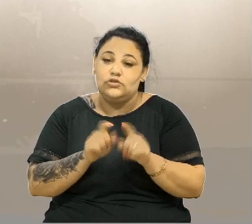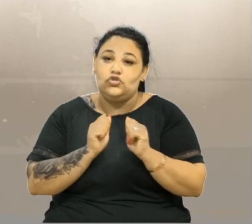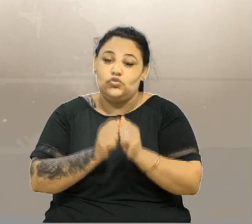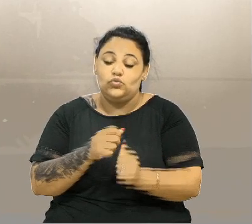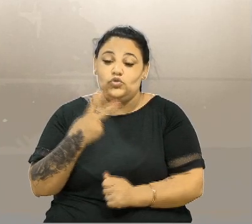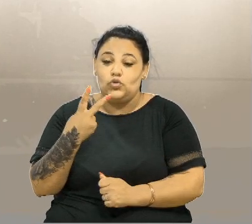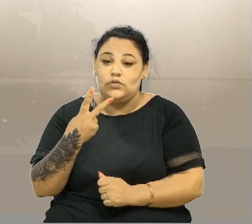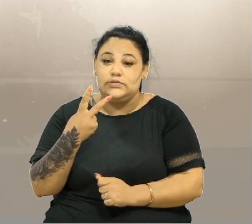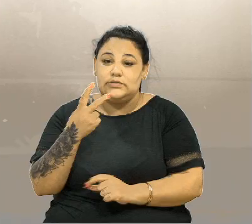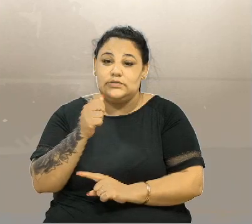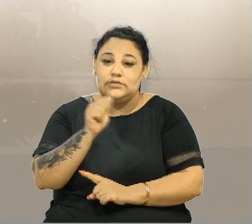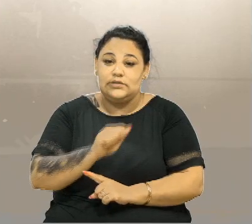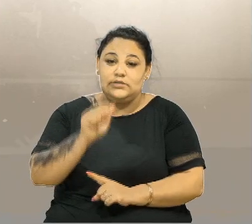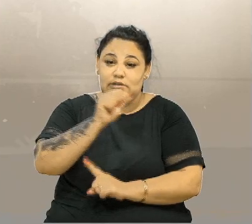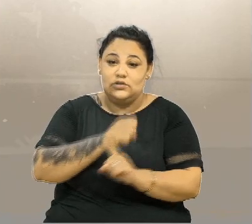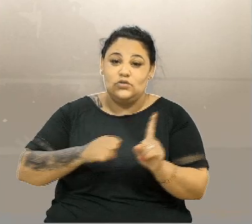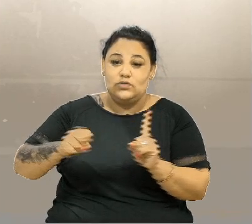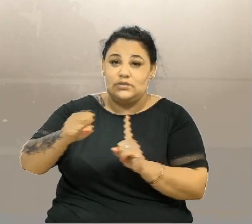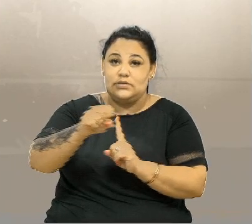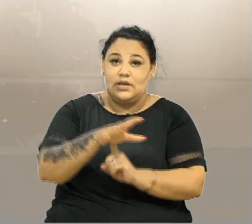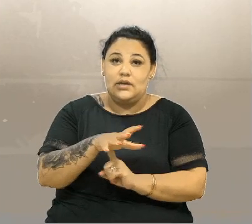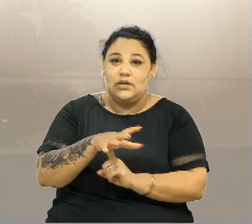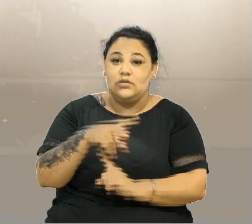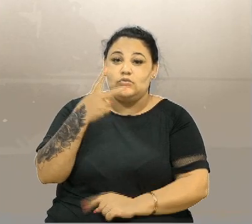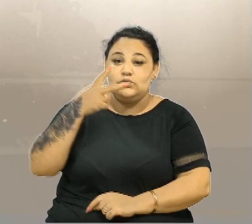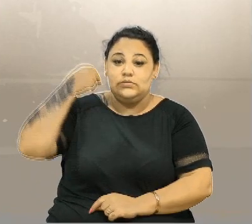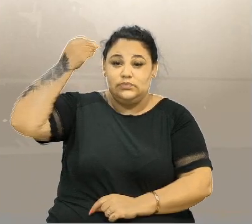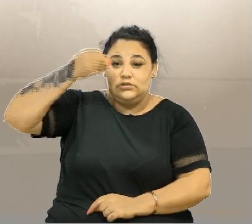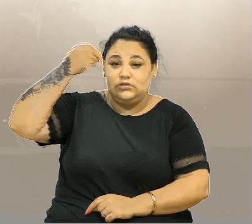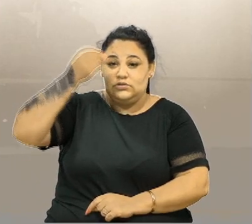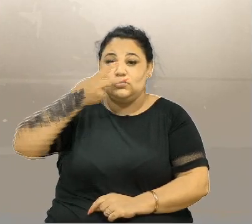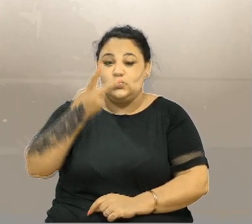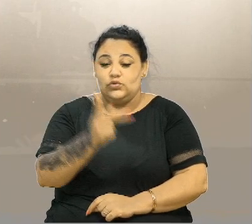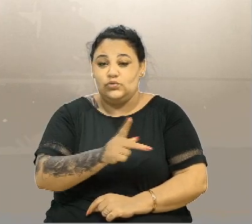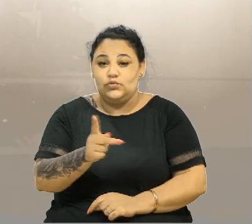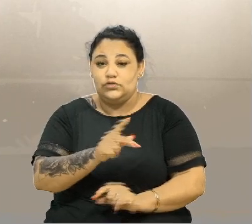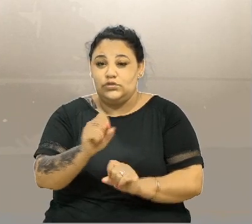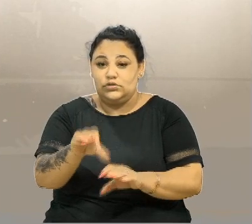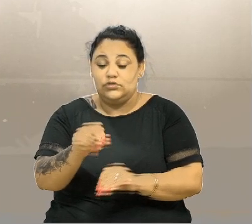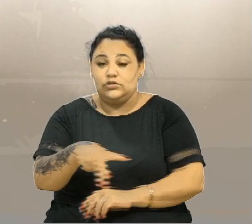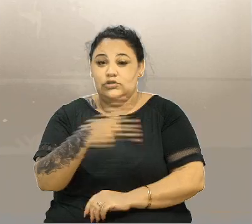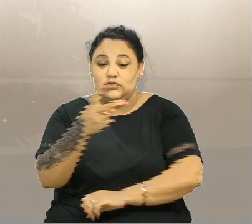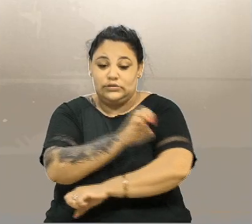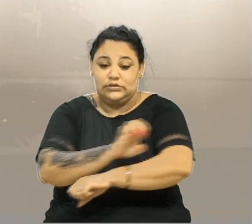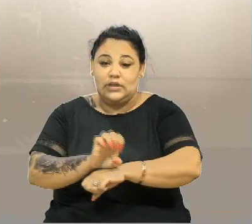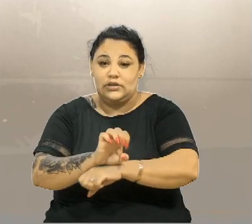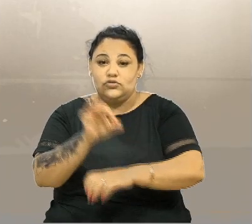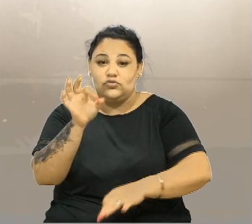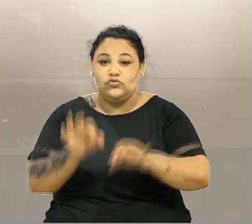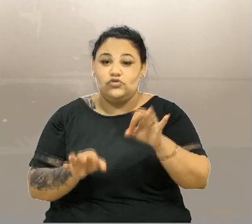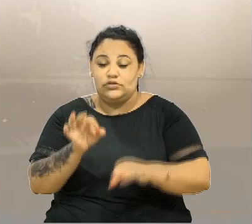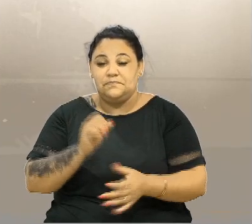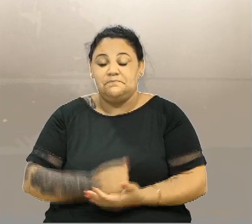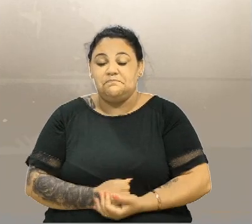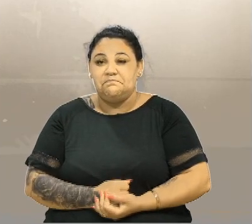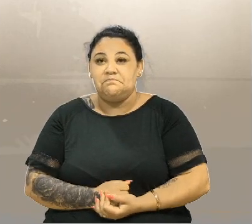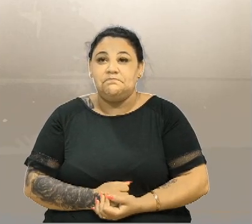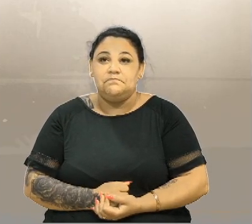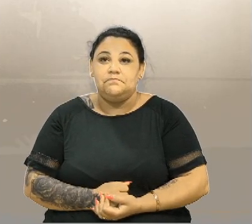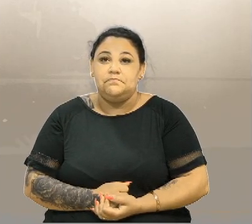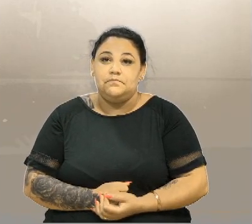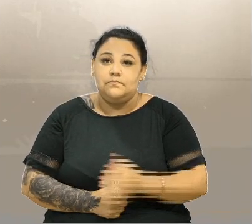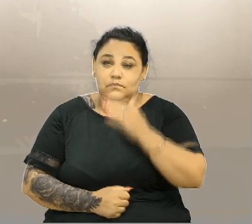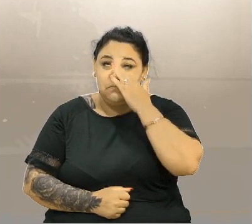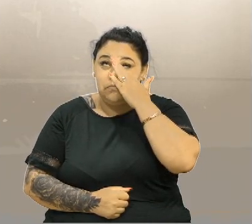assistentes sociais, 2 psicólogas, 2 educadores e 2 estagiários de direito. O centro de referência ele não